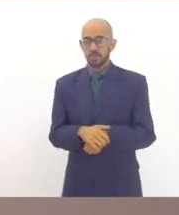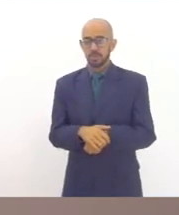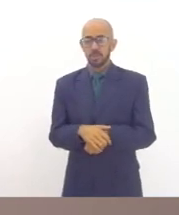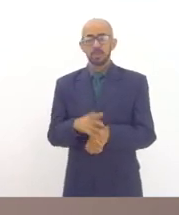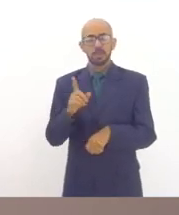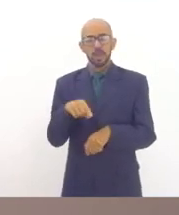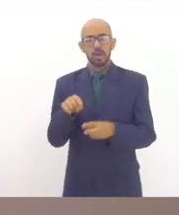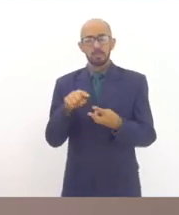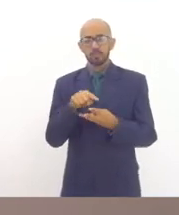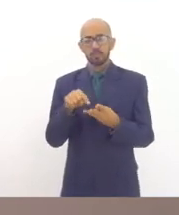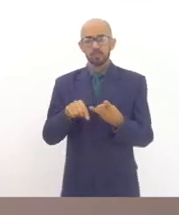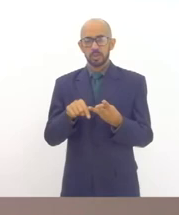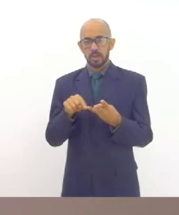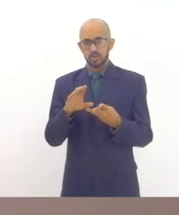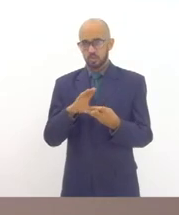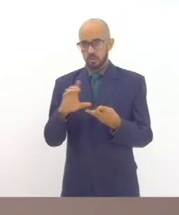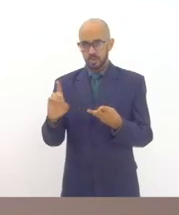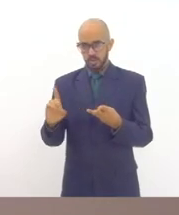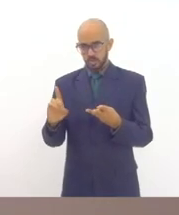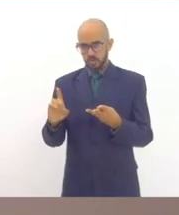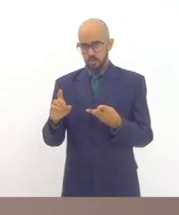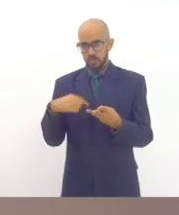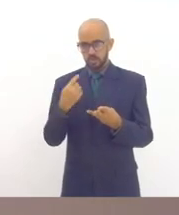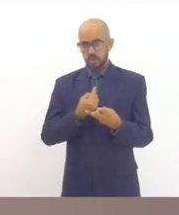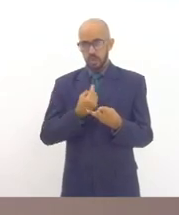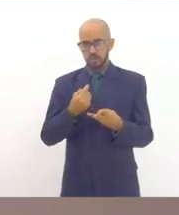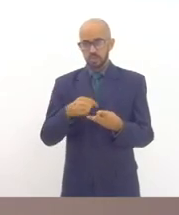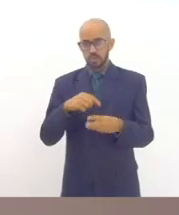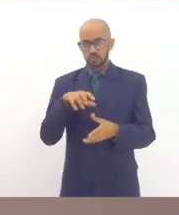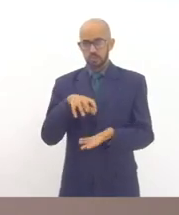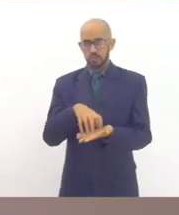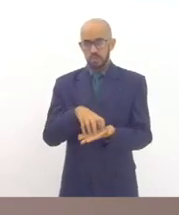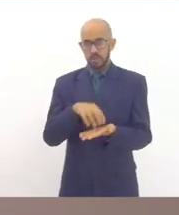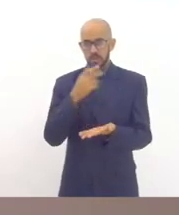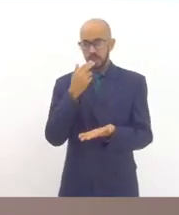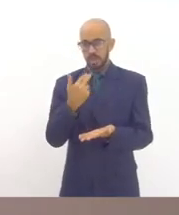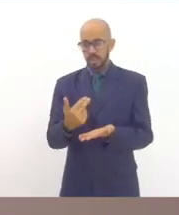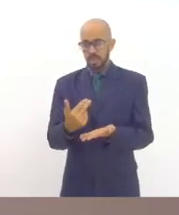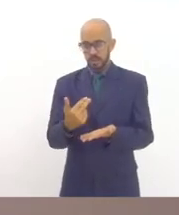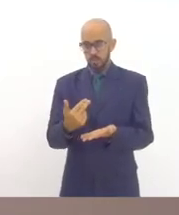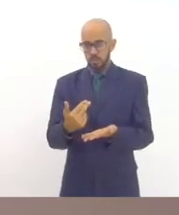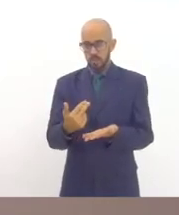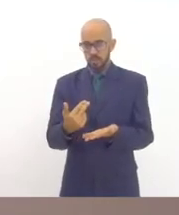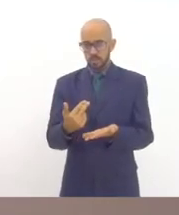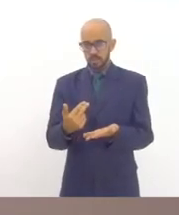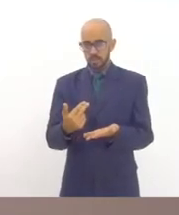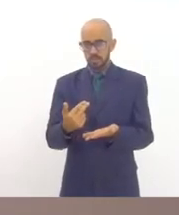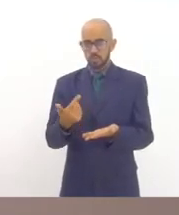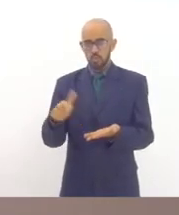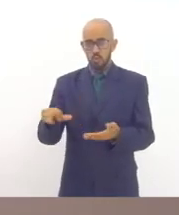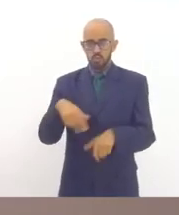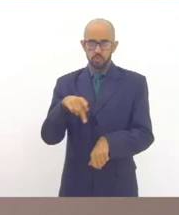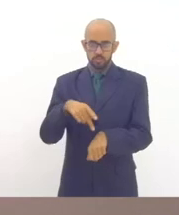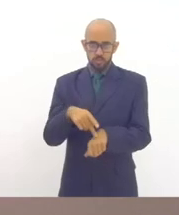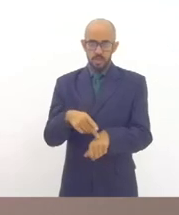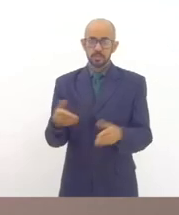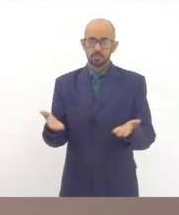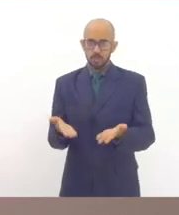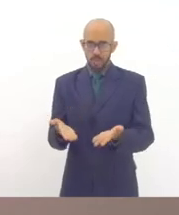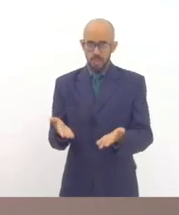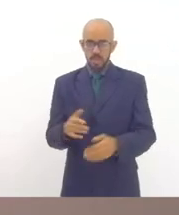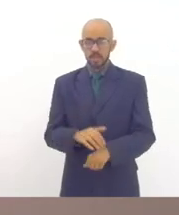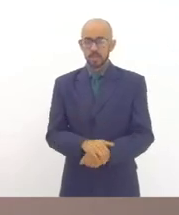coordenação. Nós somos do Departamento de Línguas Estrangeiras Modernas da UF, e também estão aqui conosco alunas